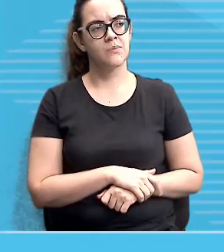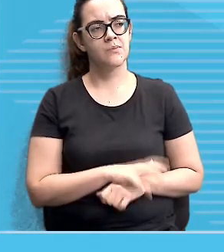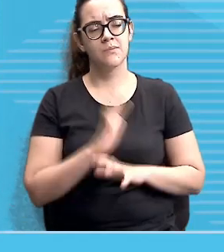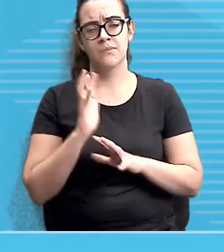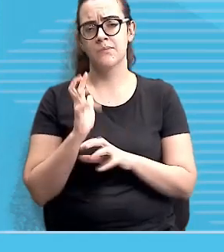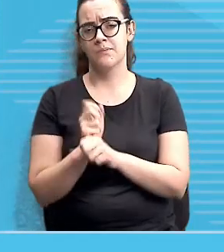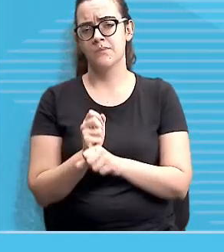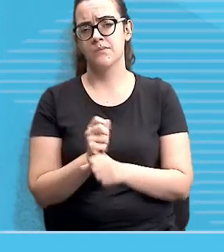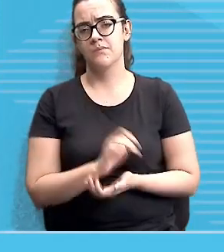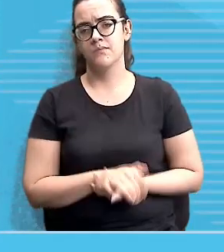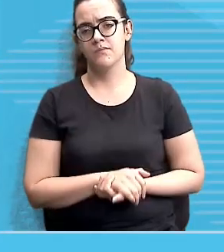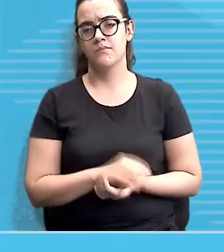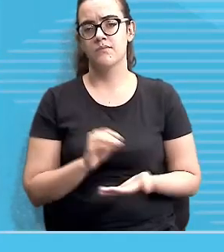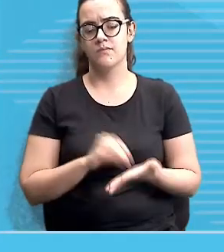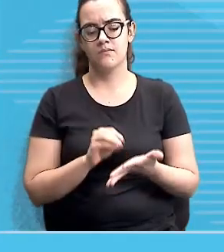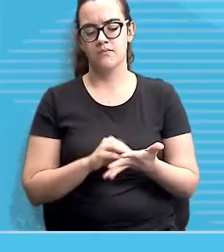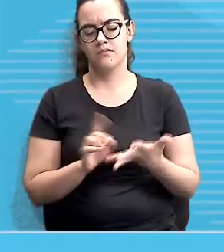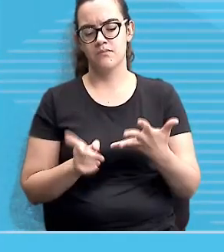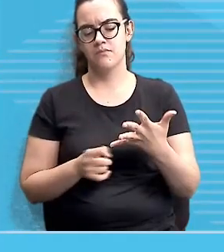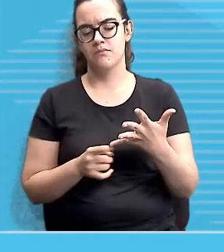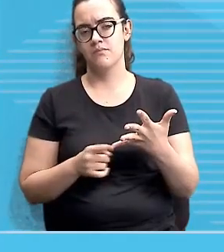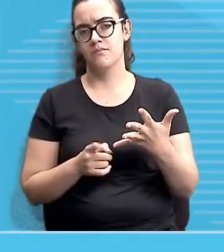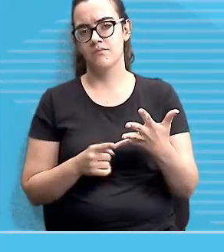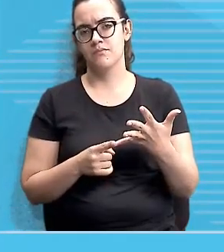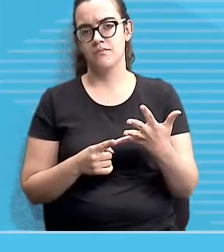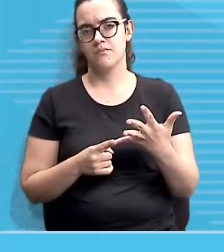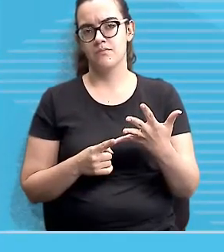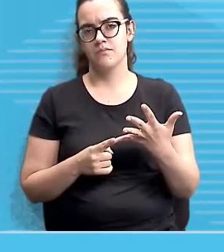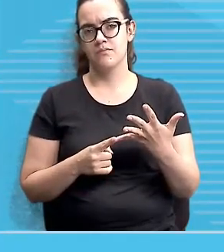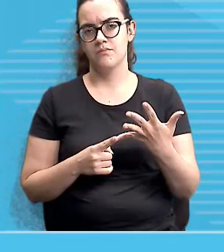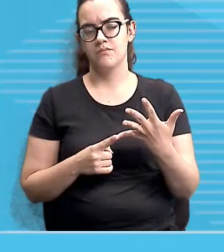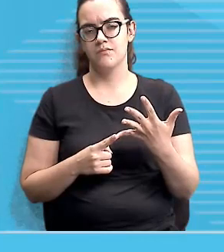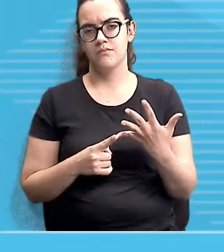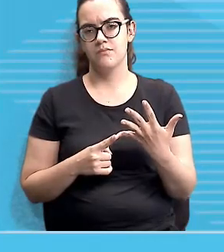Ah e falta o último elemento né É